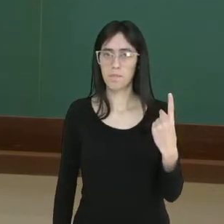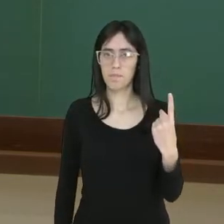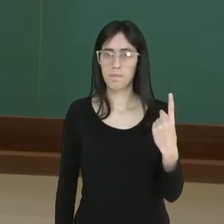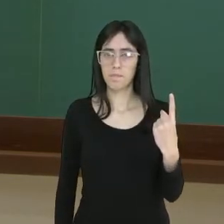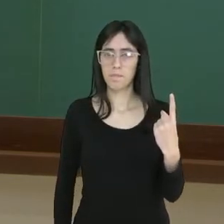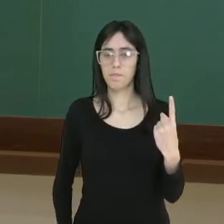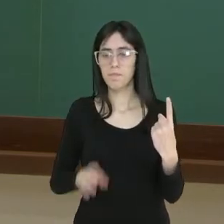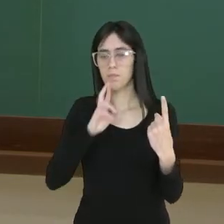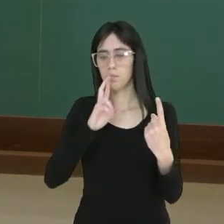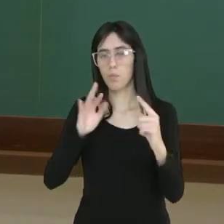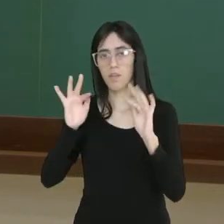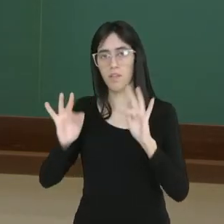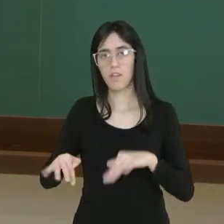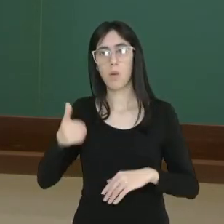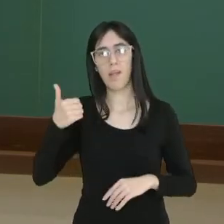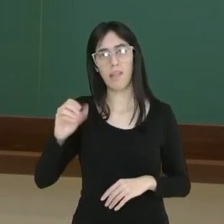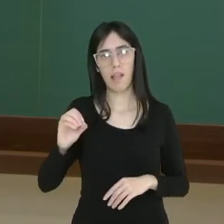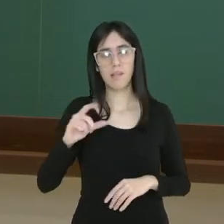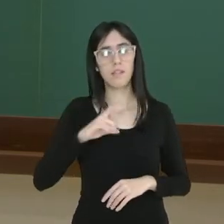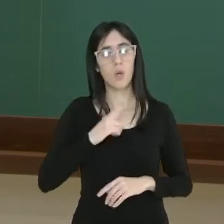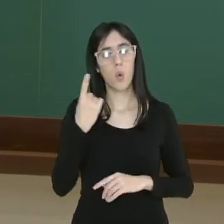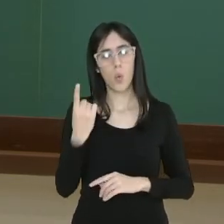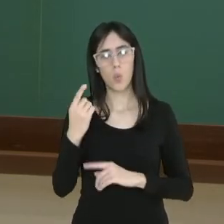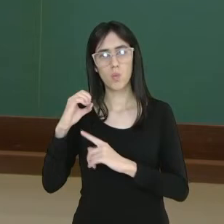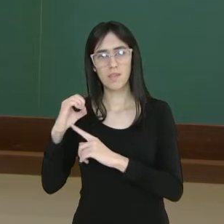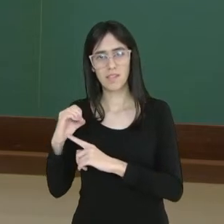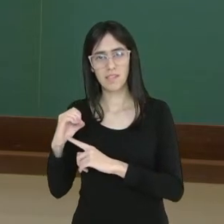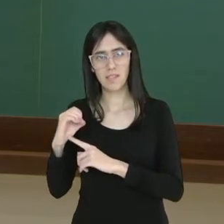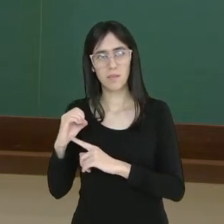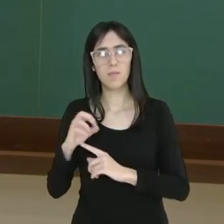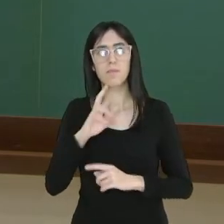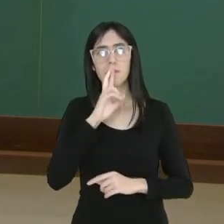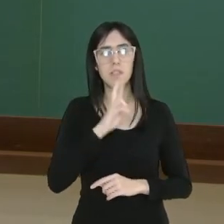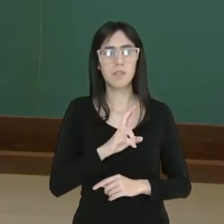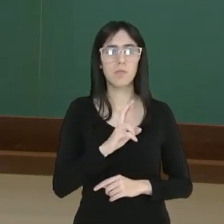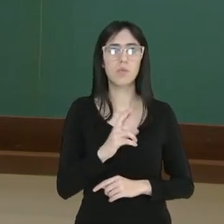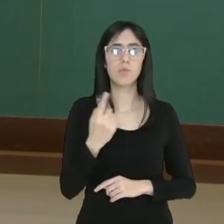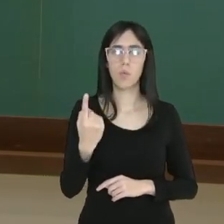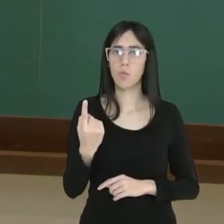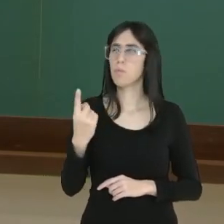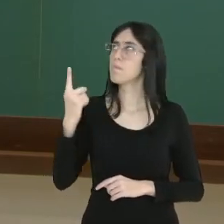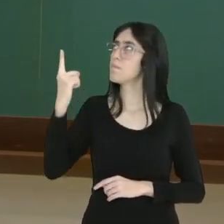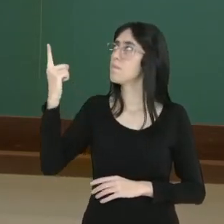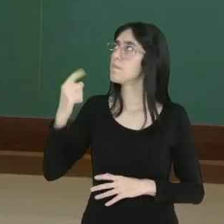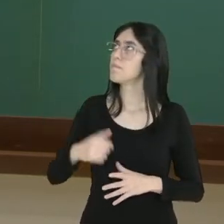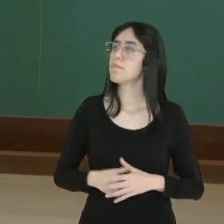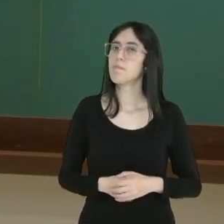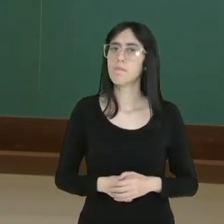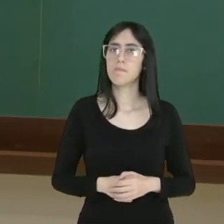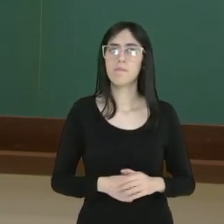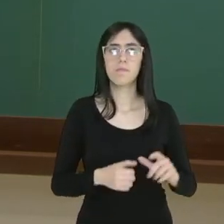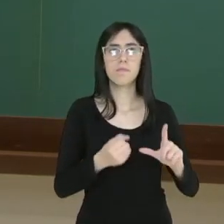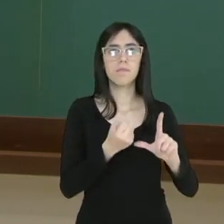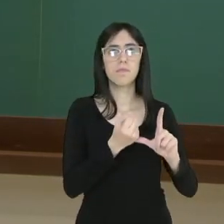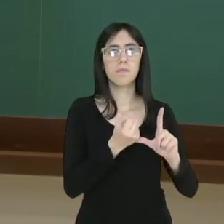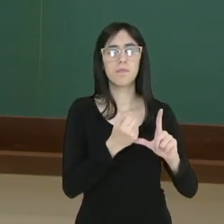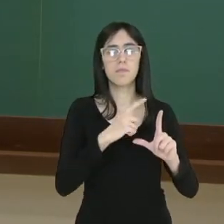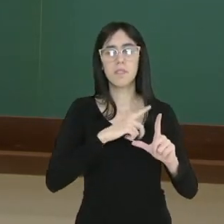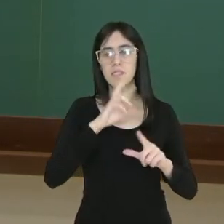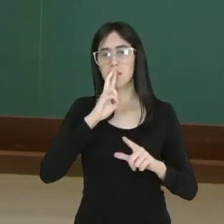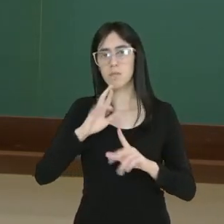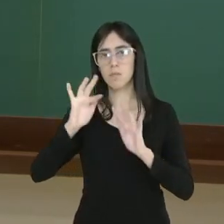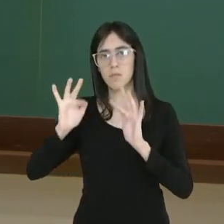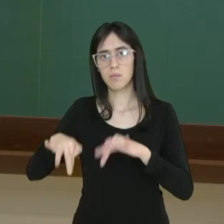Logaritmando 10, tem um zero e o resultado é 1. Logaritmando aqui